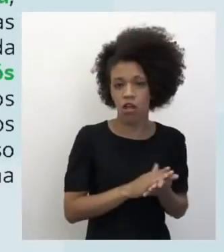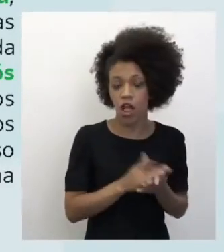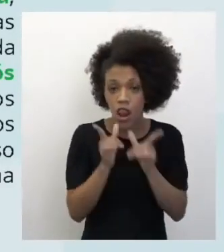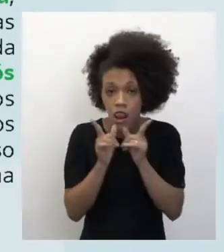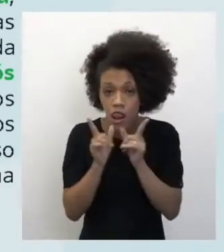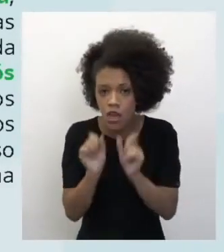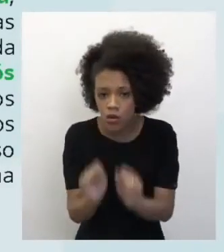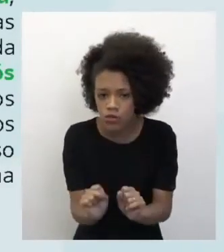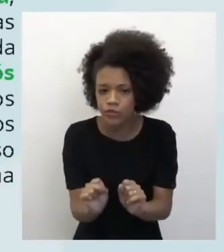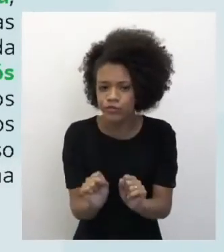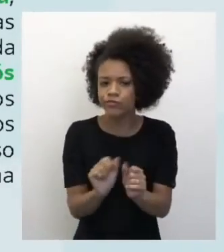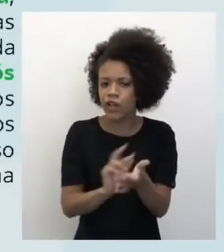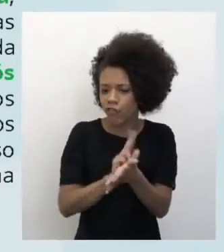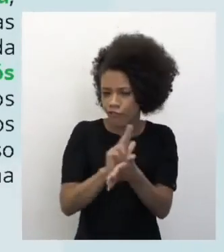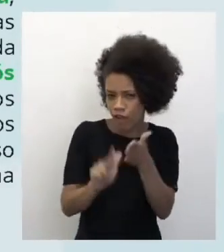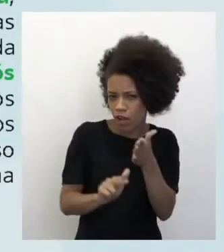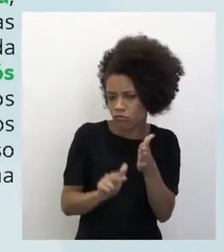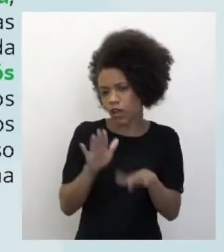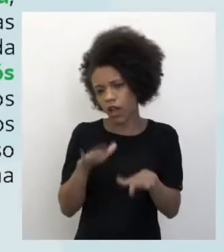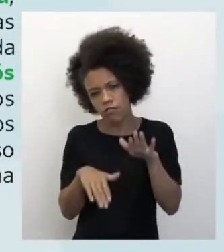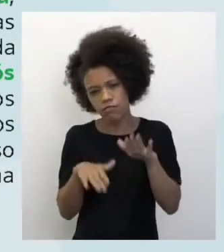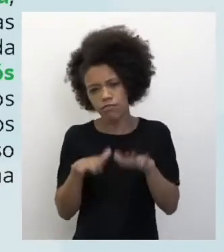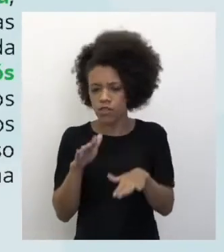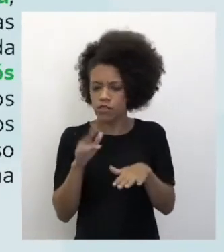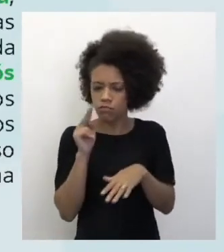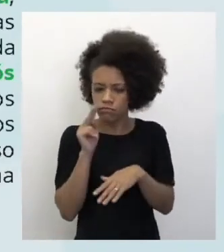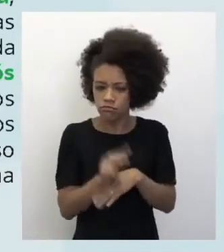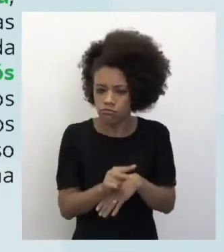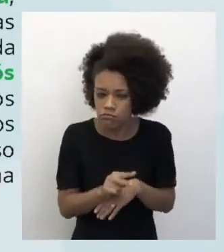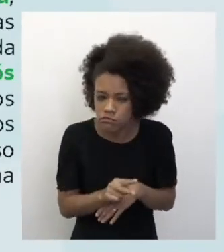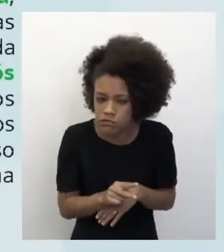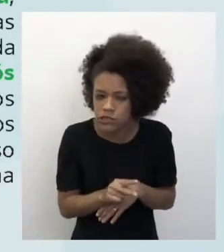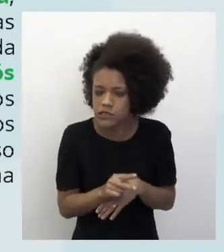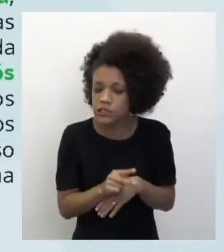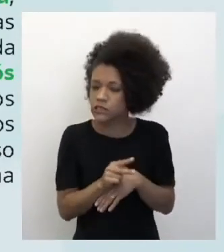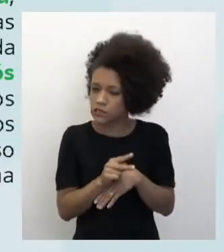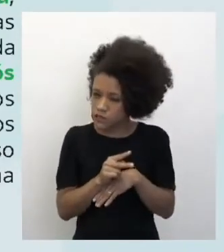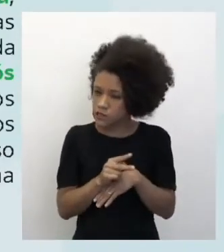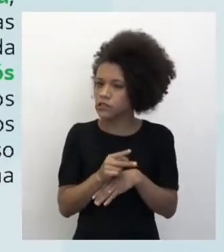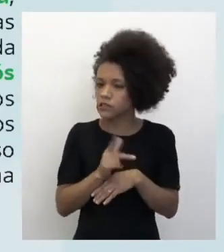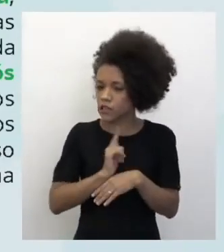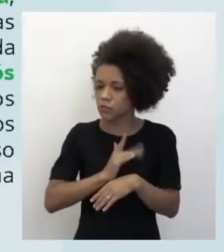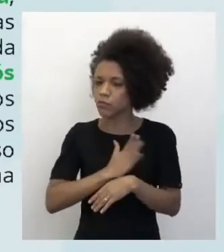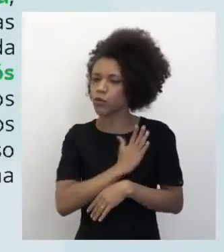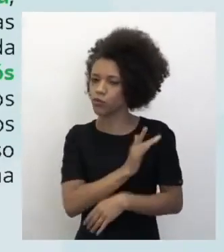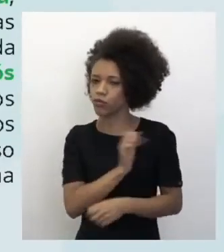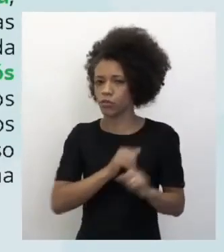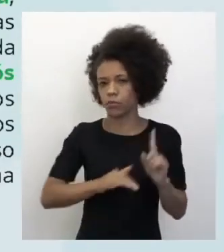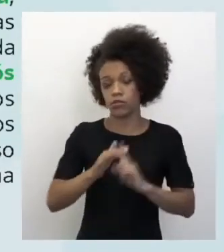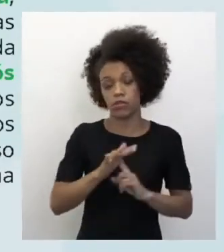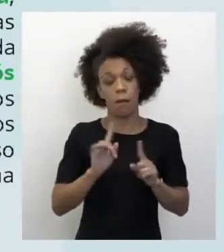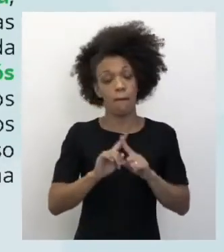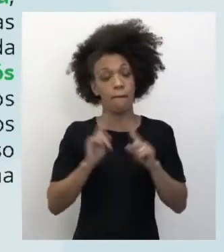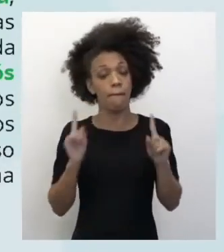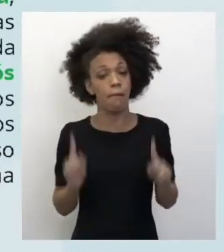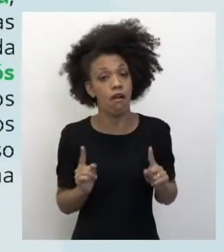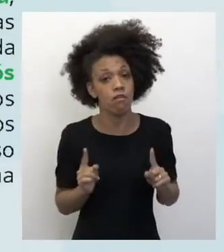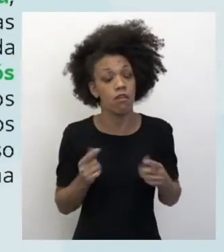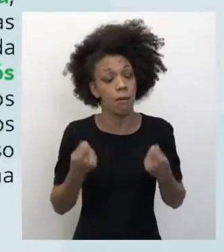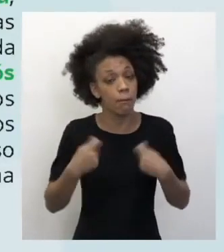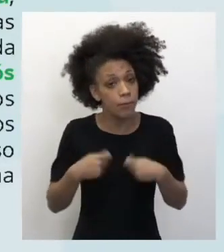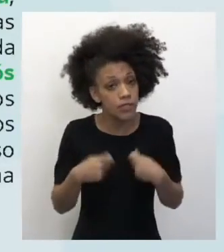que, muitas vezes, são vistos com menos prestígio pela sociedade. No entanto, é